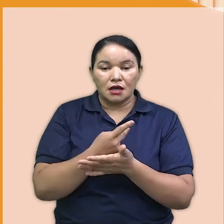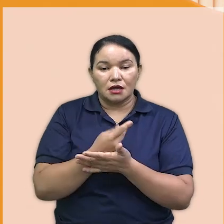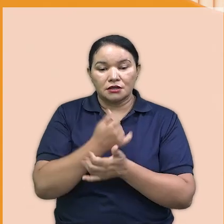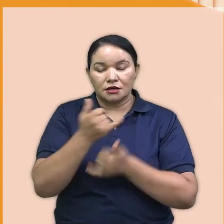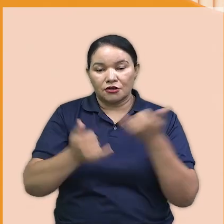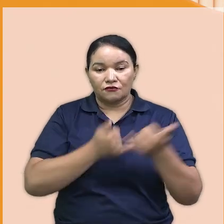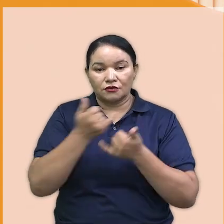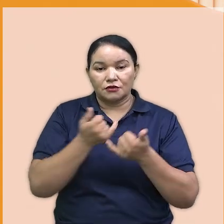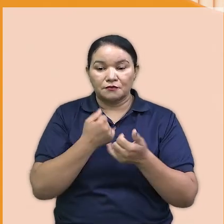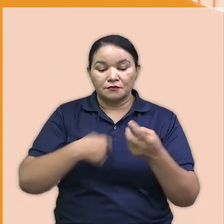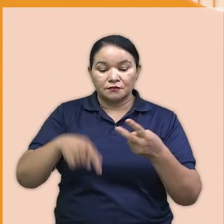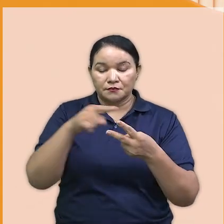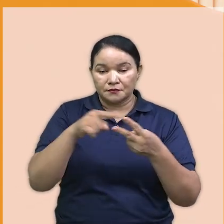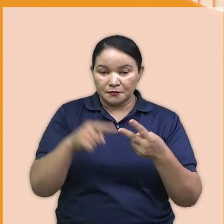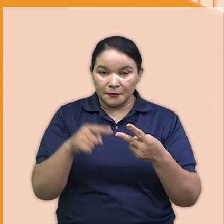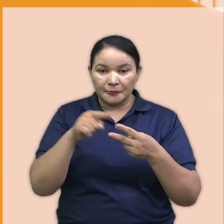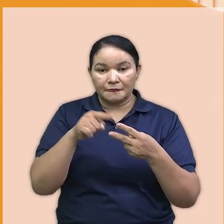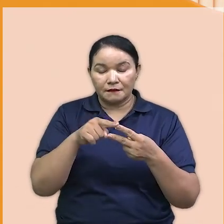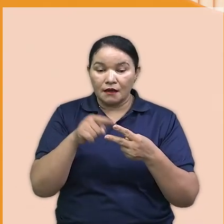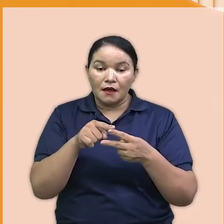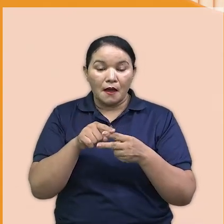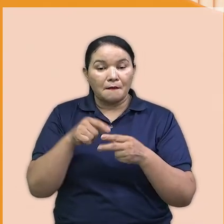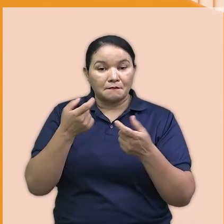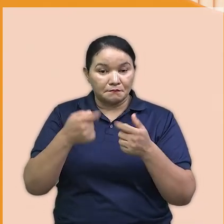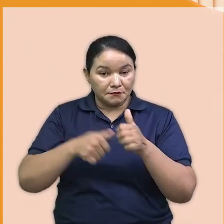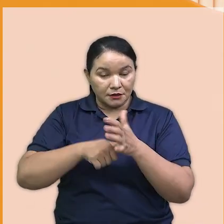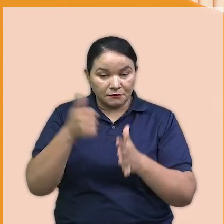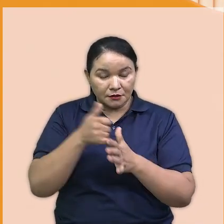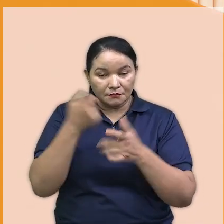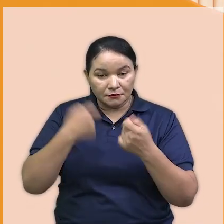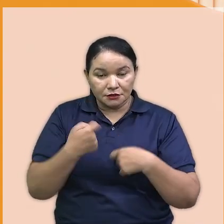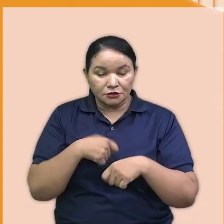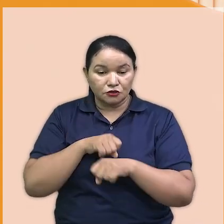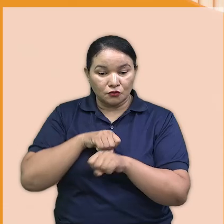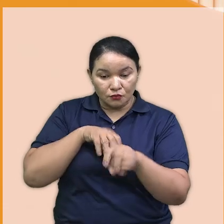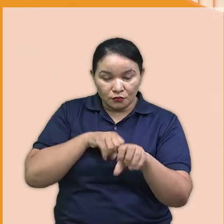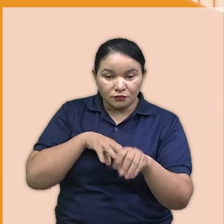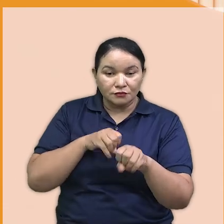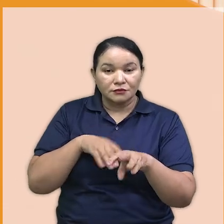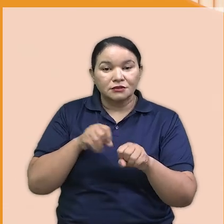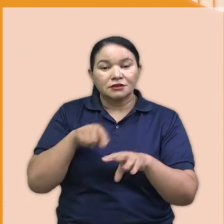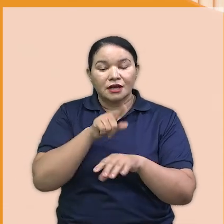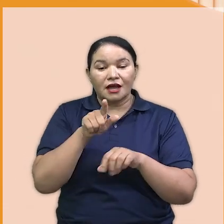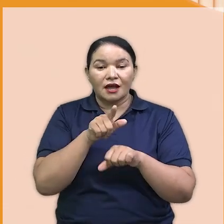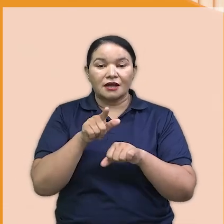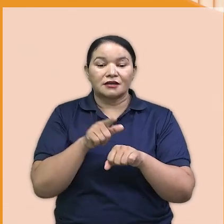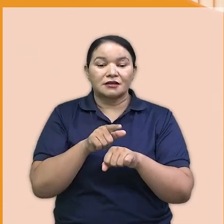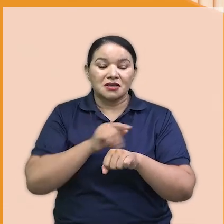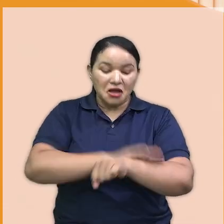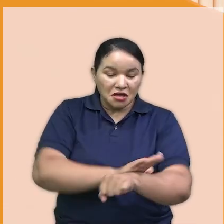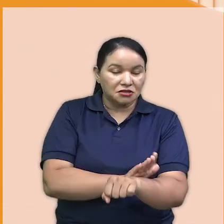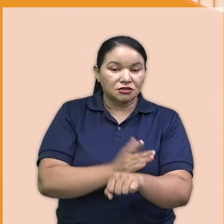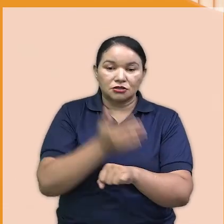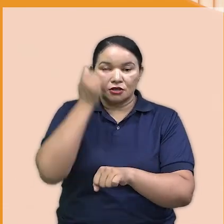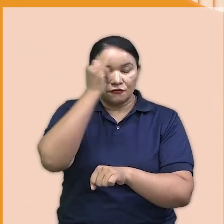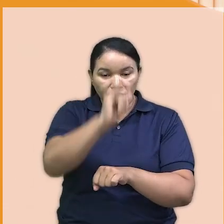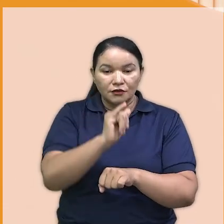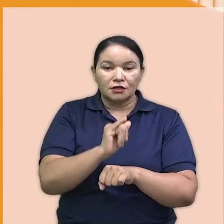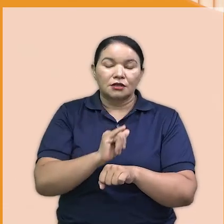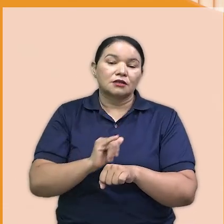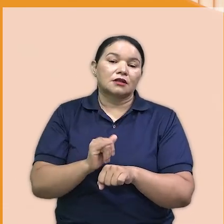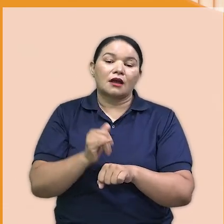duas coisas importantes. O letramento antirracista. Nós temos que, desde pequeno, nossos